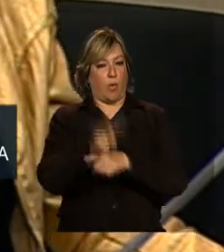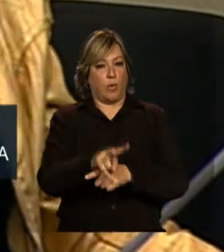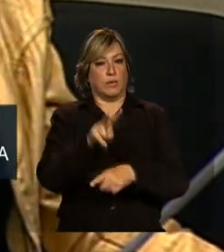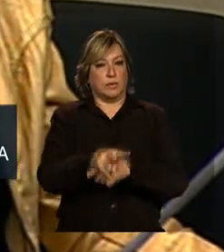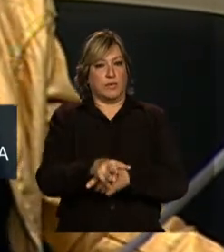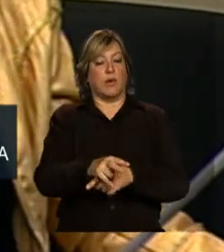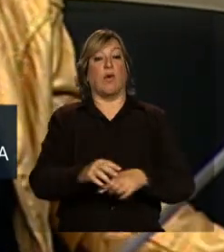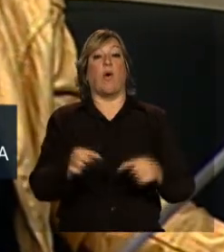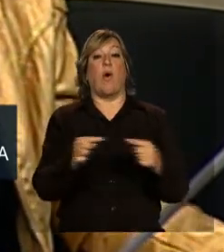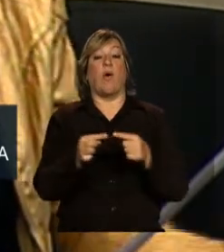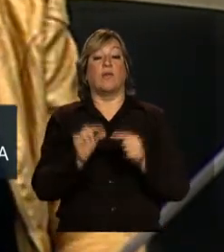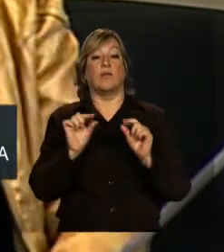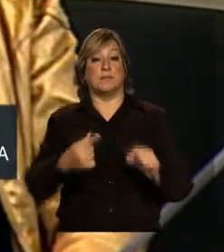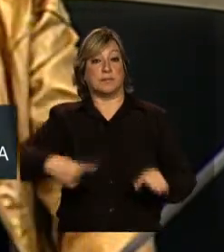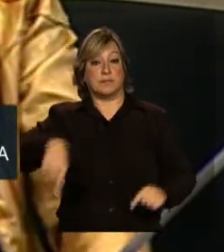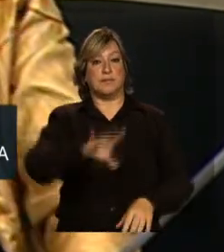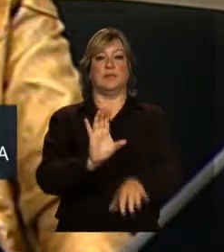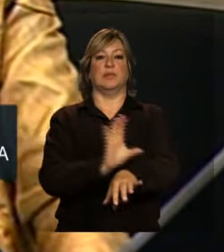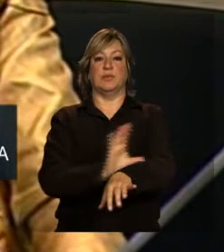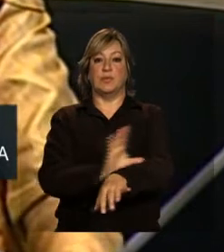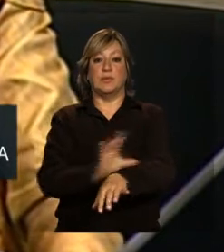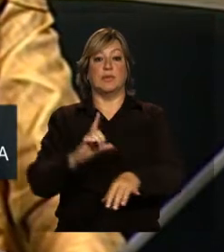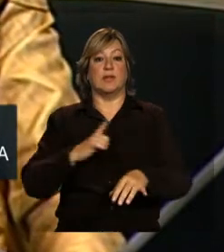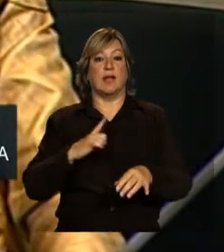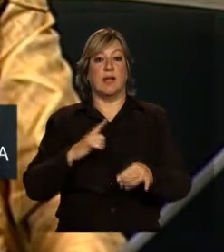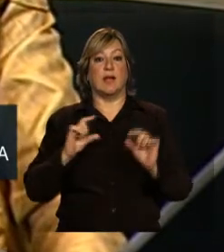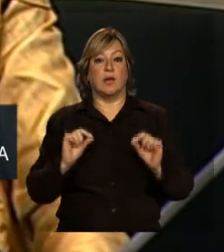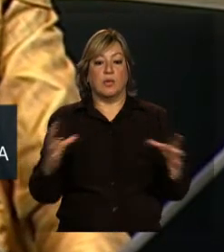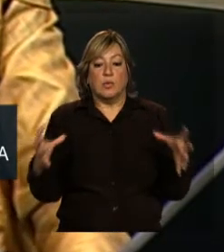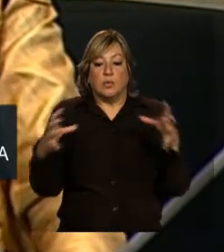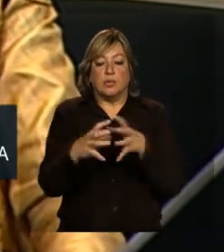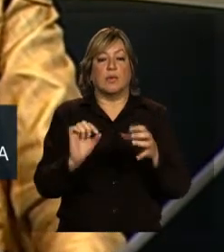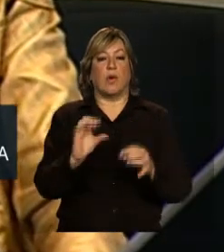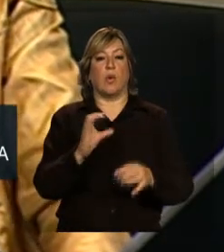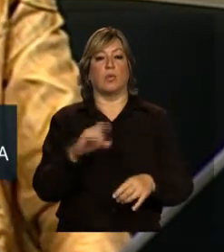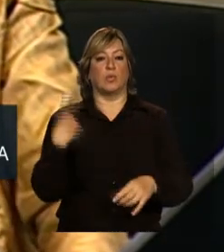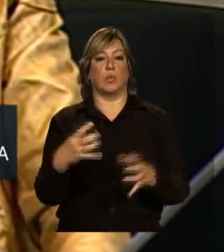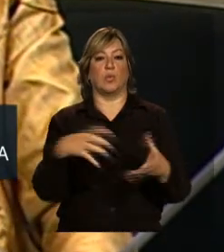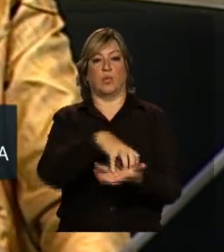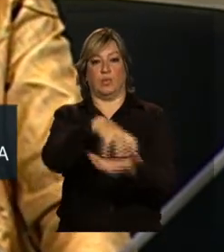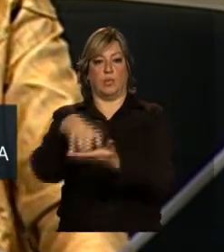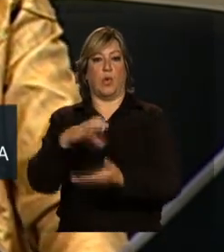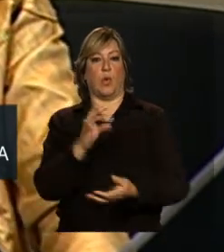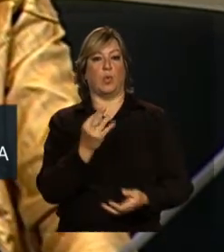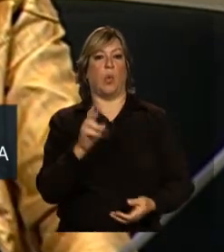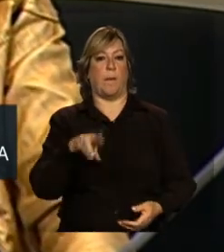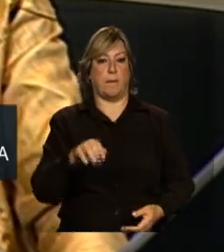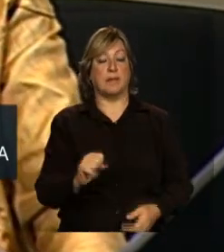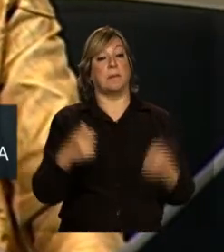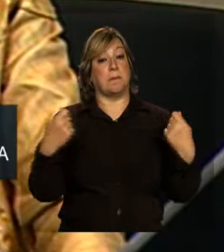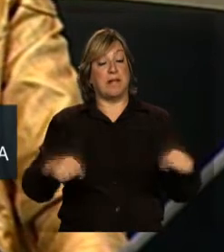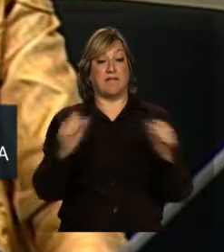acompanhamento à medida que estes cursos estão fechando as turmas. Então, nós precisamos fazer este balanço